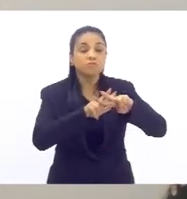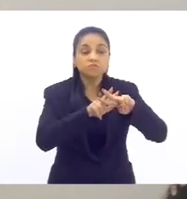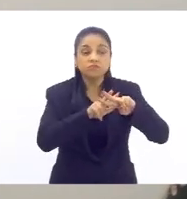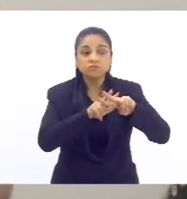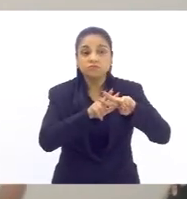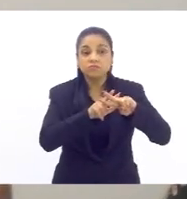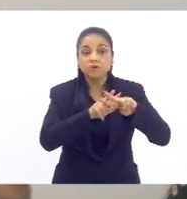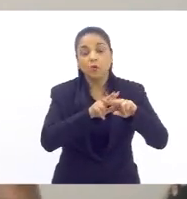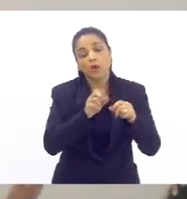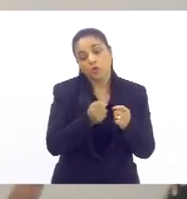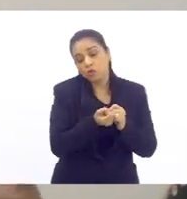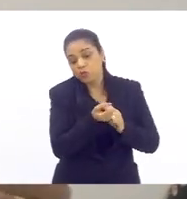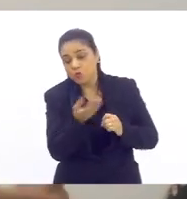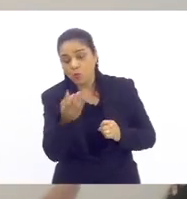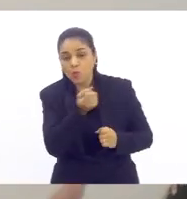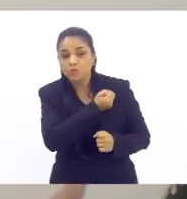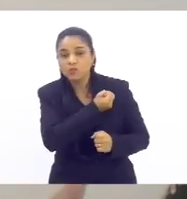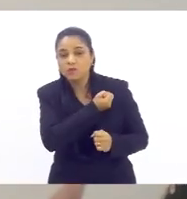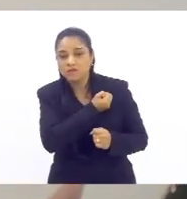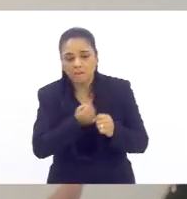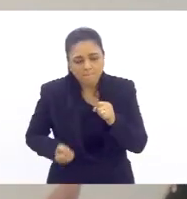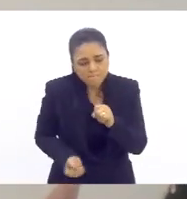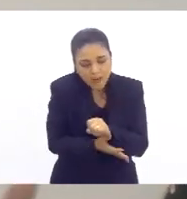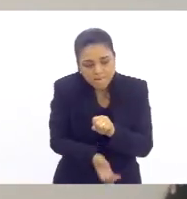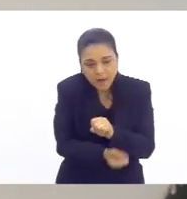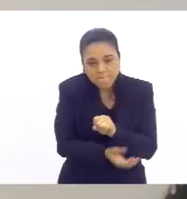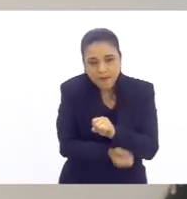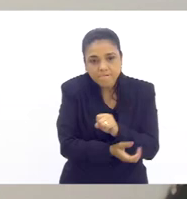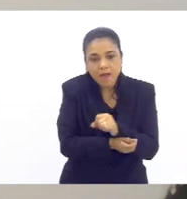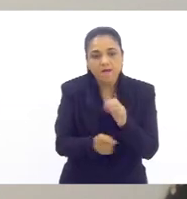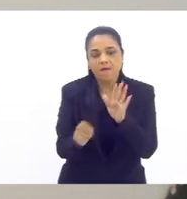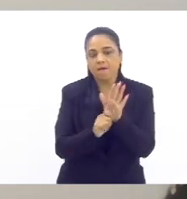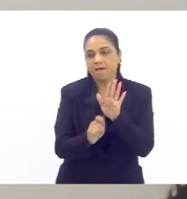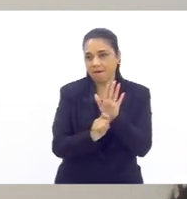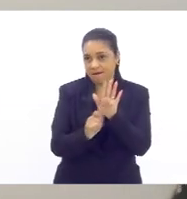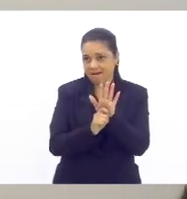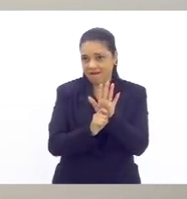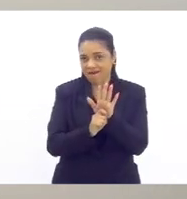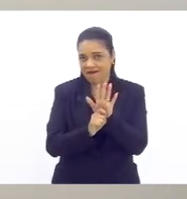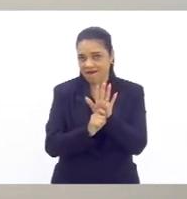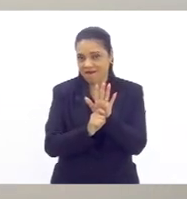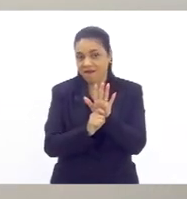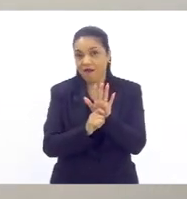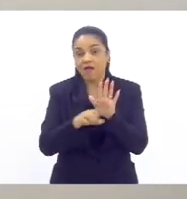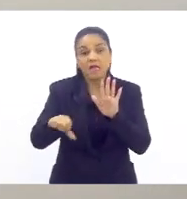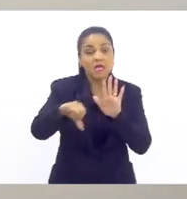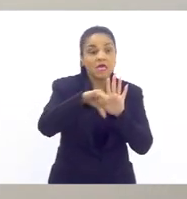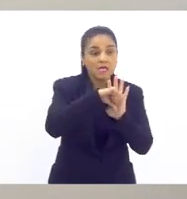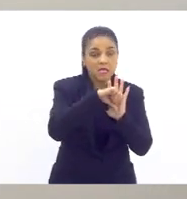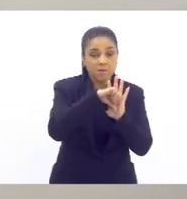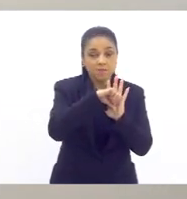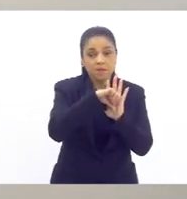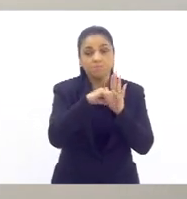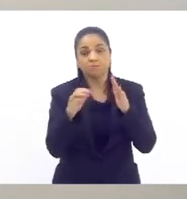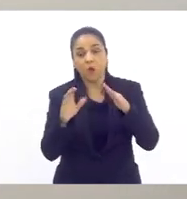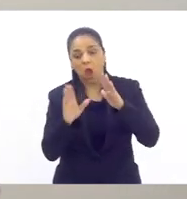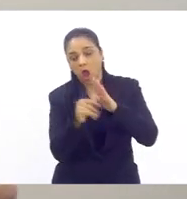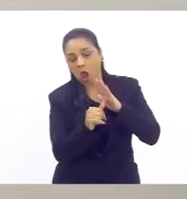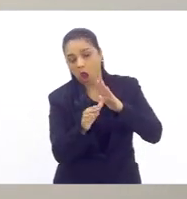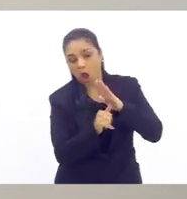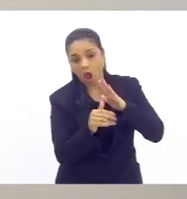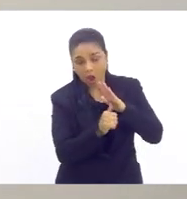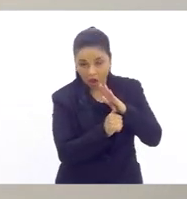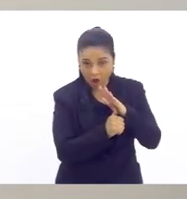um grande número de tráfico de drogas né é a seguir crime patrimonial E aí a gente faz referência